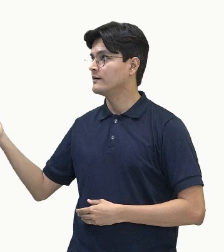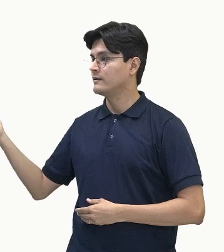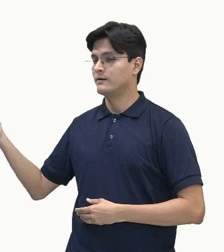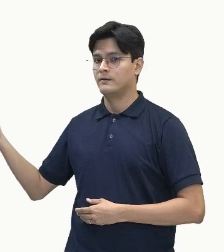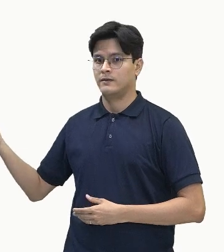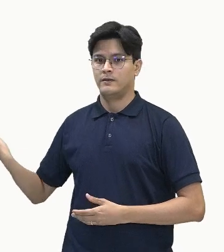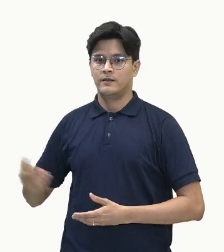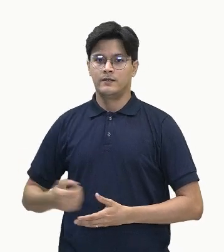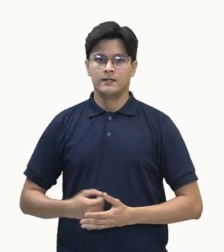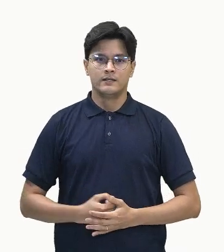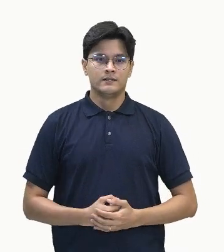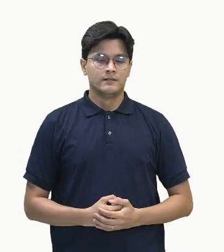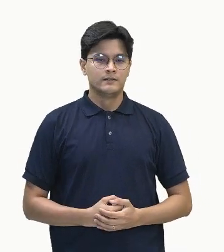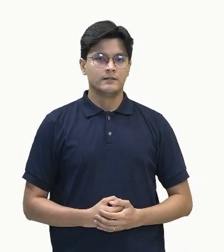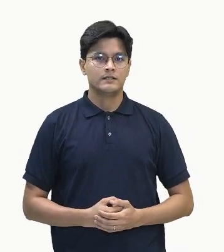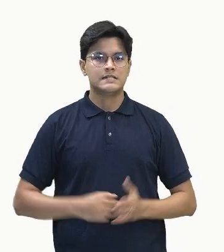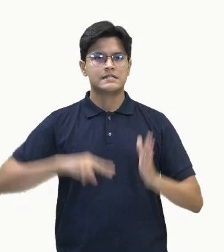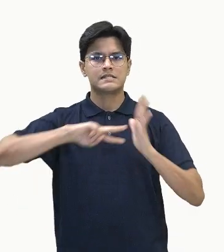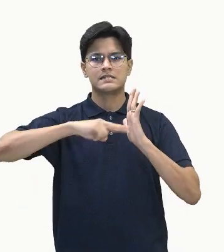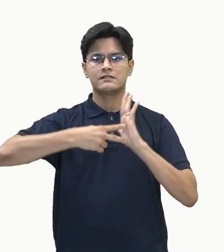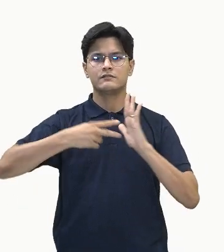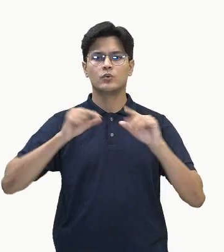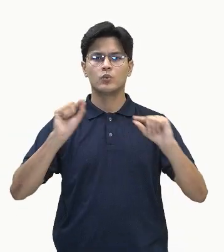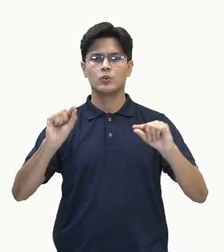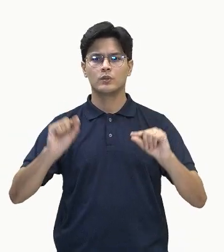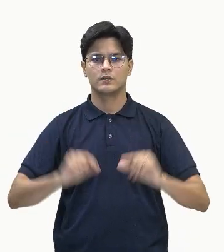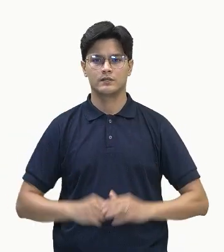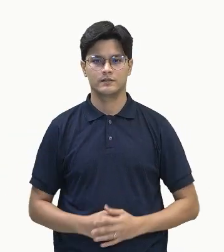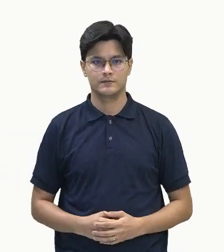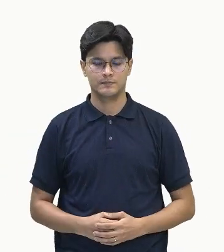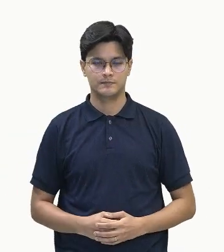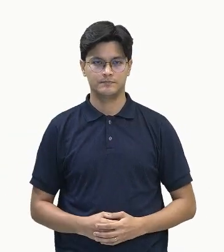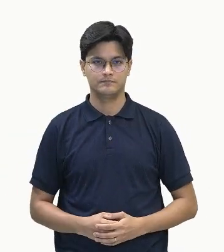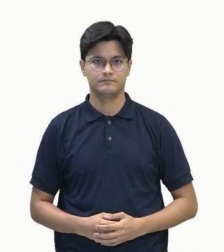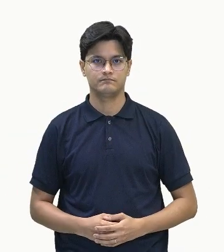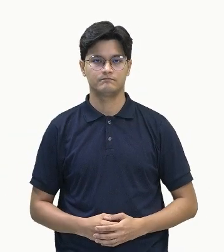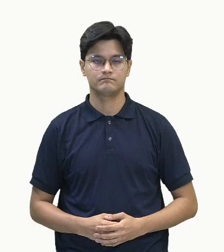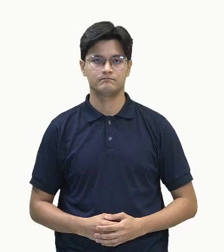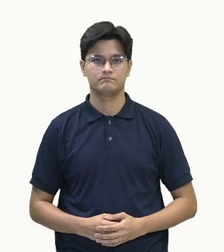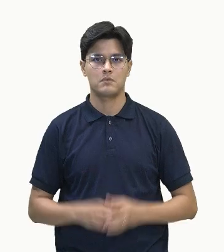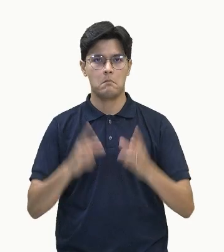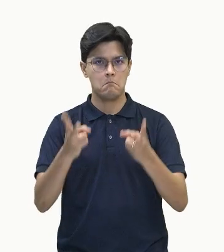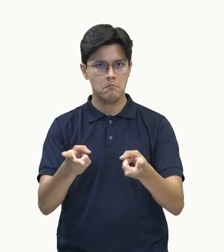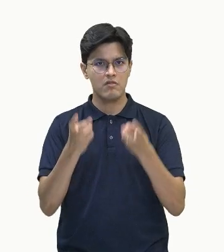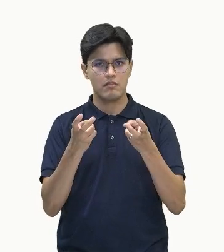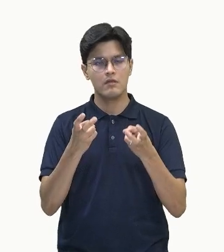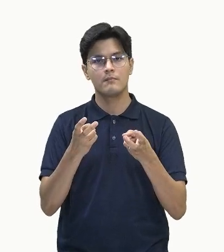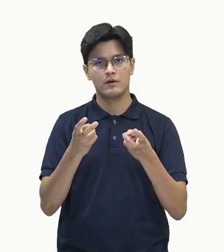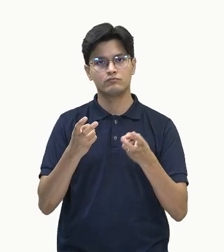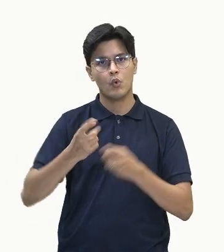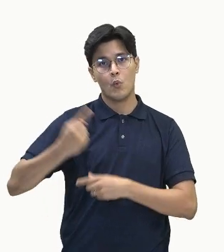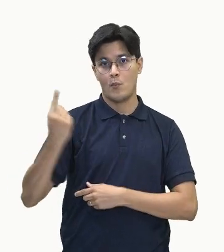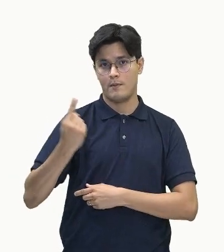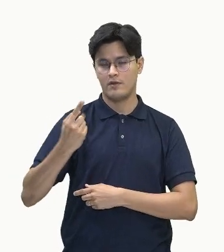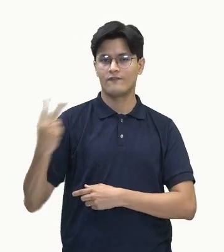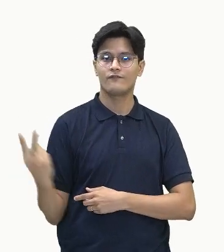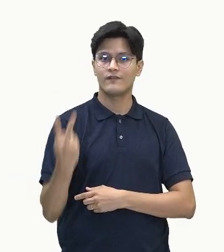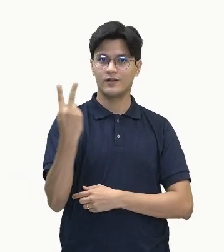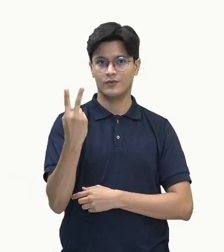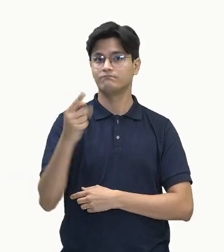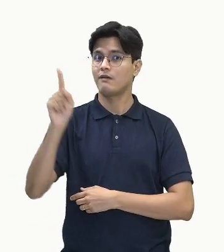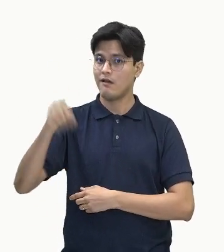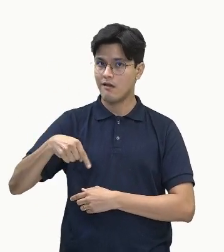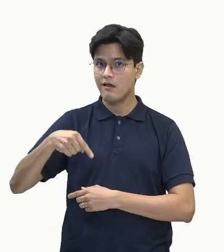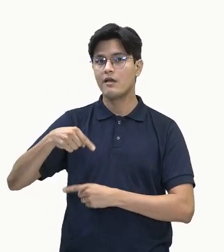e -1. Ou seja, pessoal, reparem que o primeiro valor que aparece é um valor